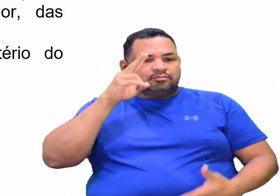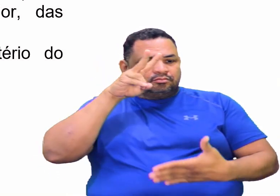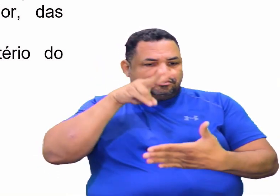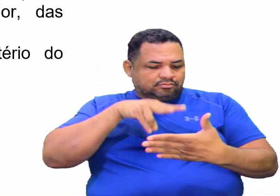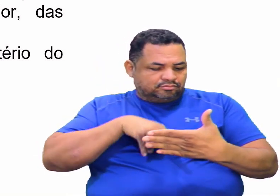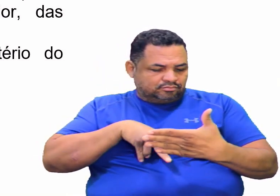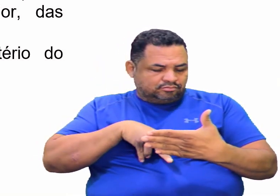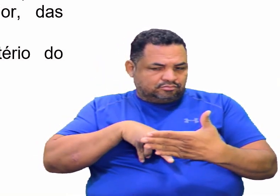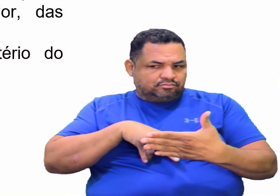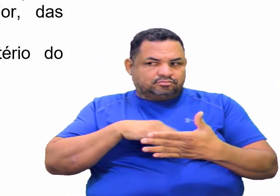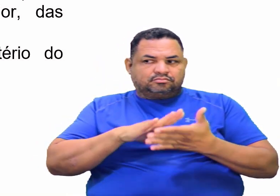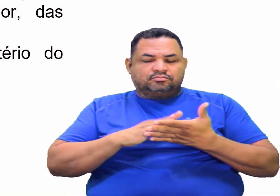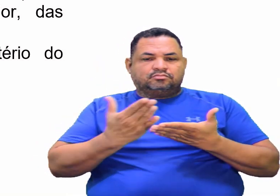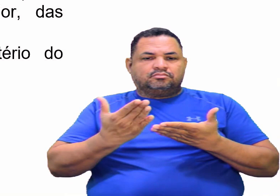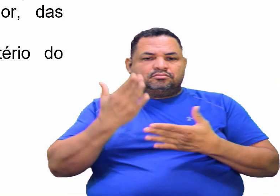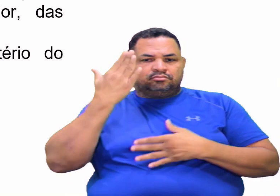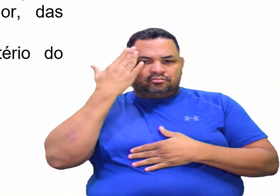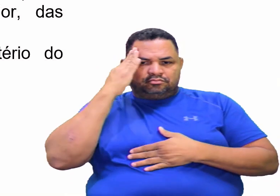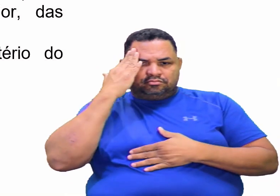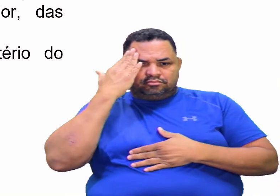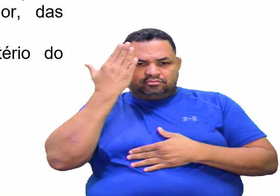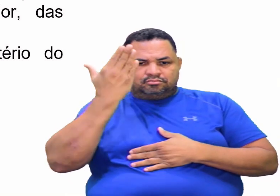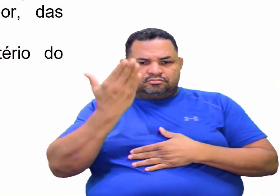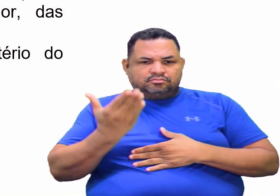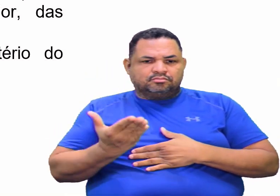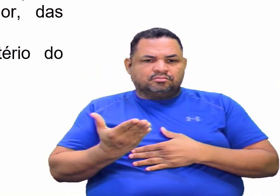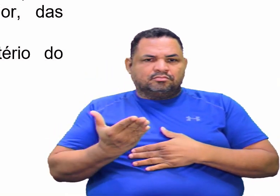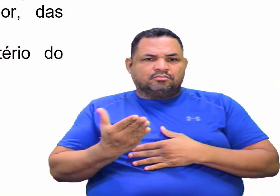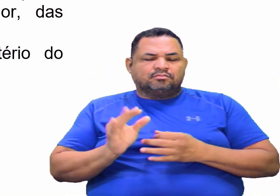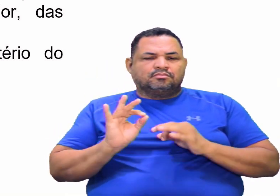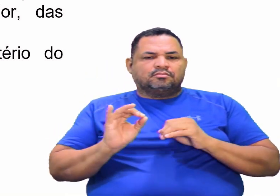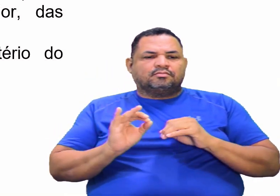ler, você tem que entender